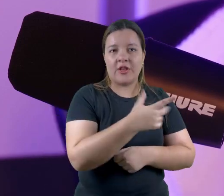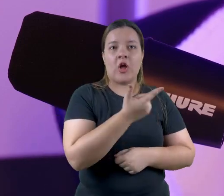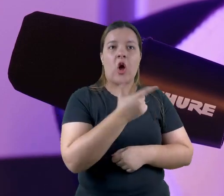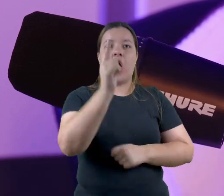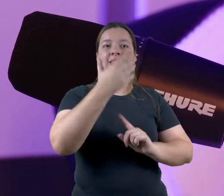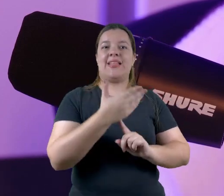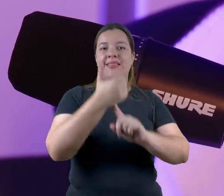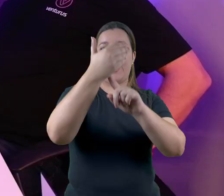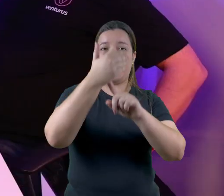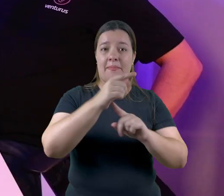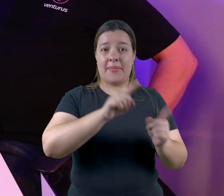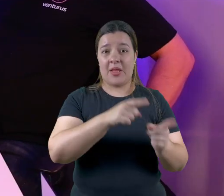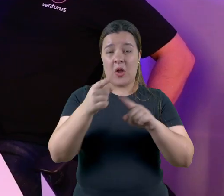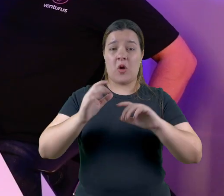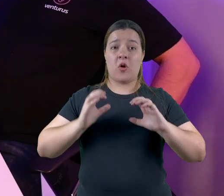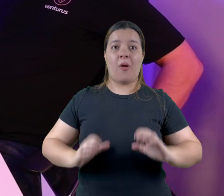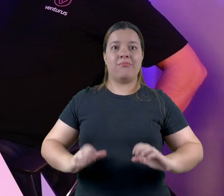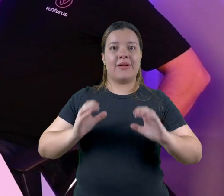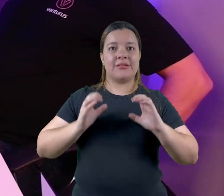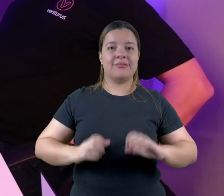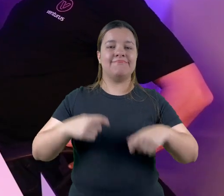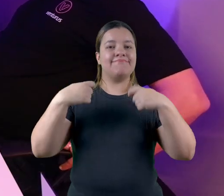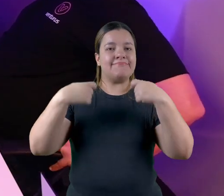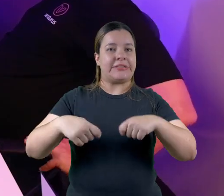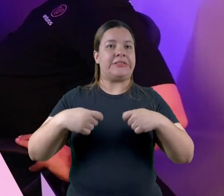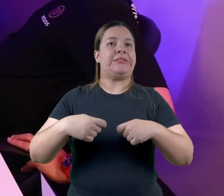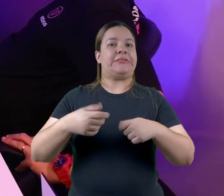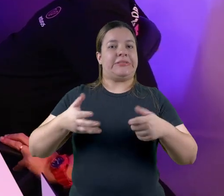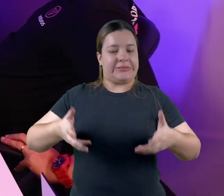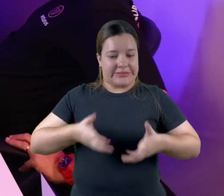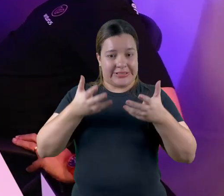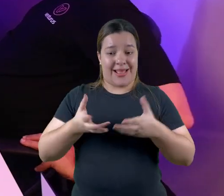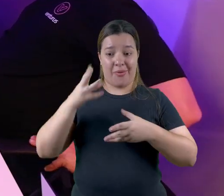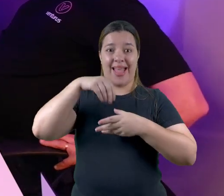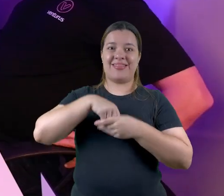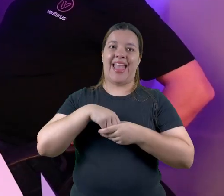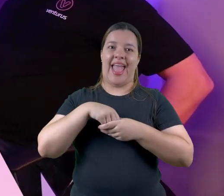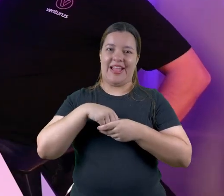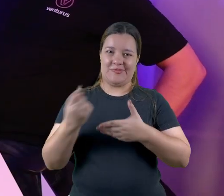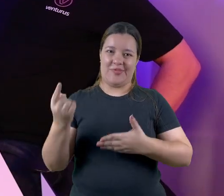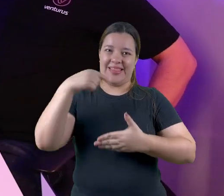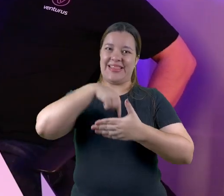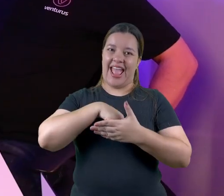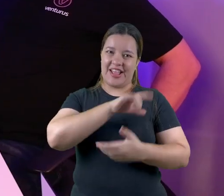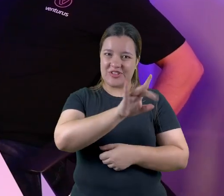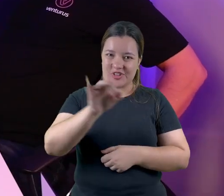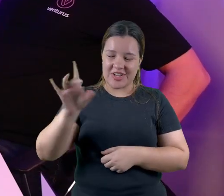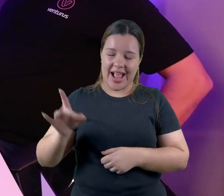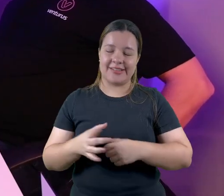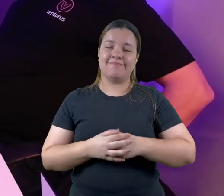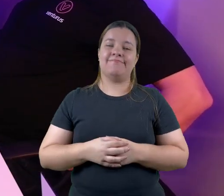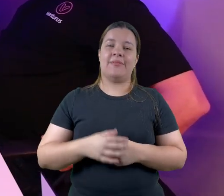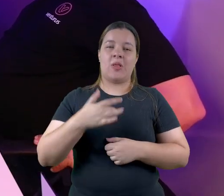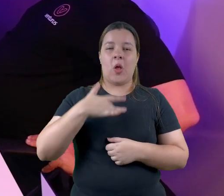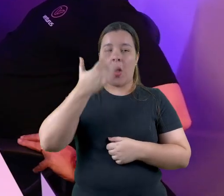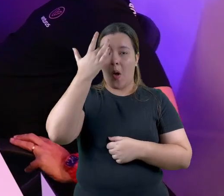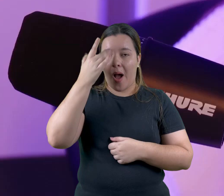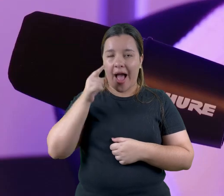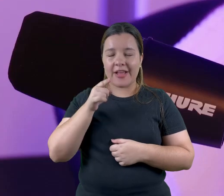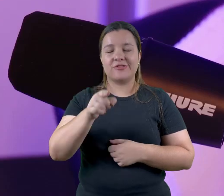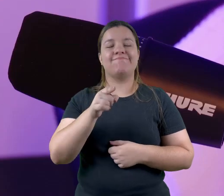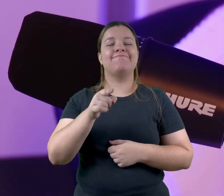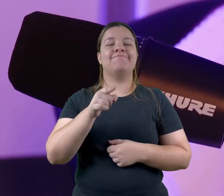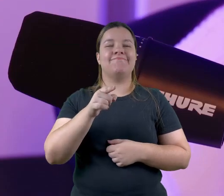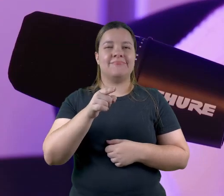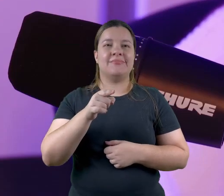aprende uma outra tecnologia nova agora a soft Skill é uma coisa que a gente tem que trabalhar dentro da gente mesmo né então acho que é